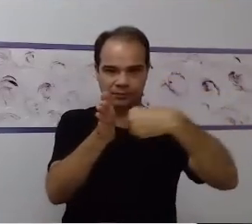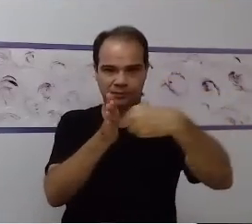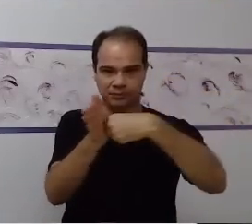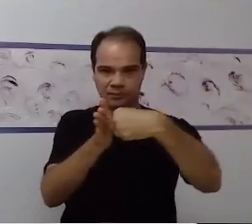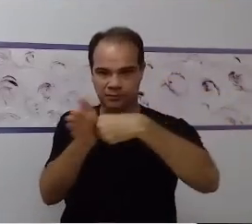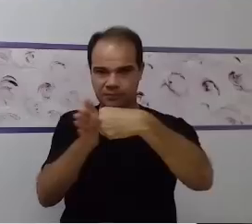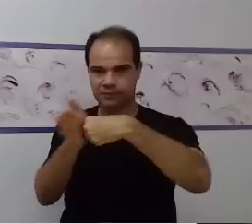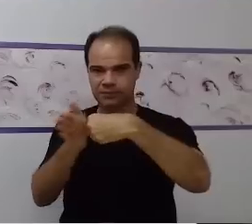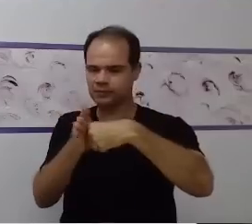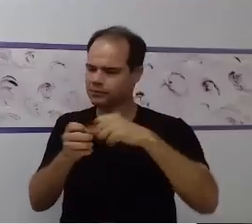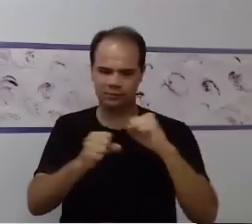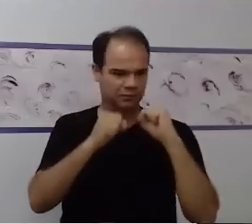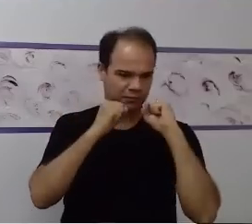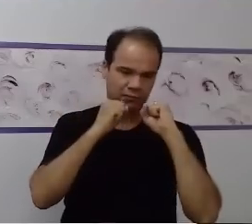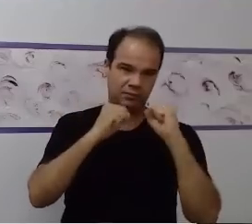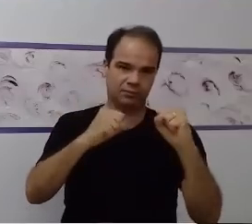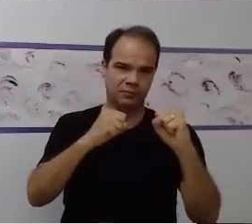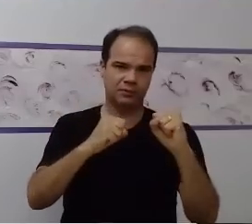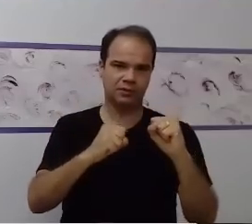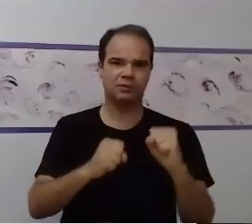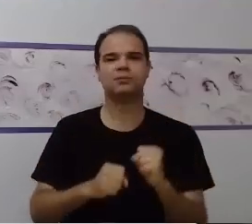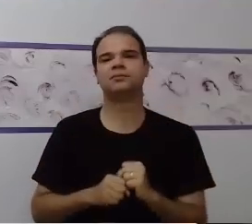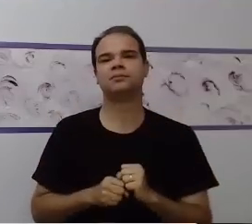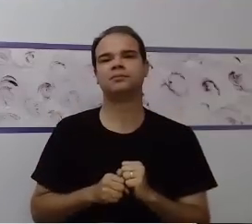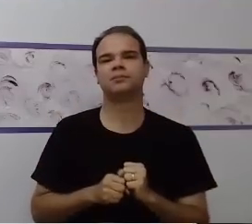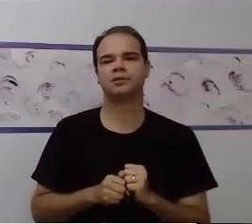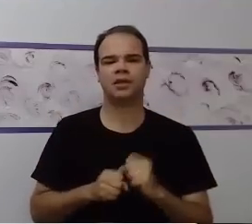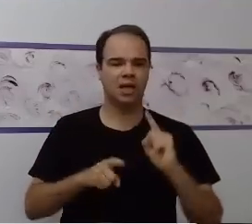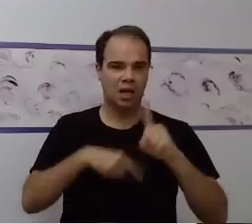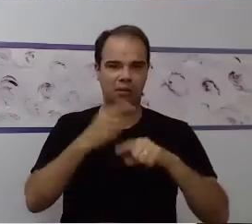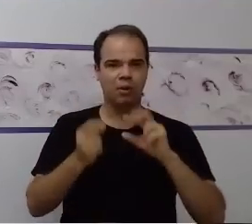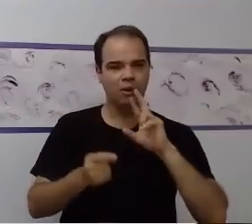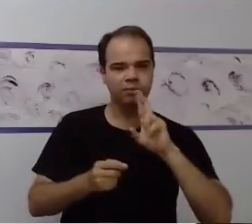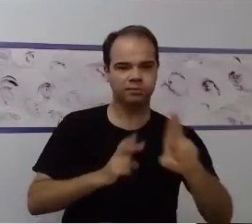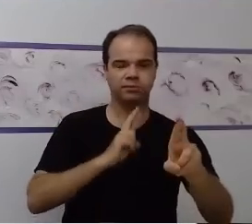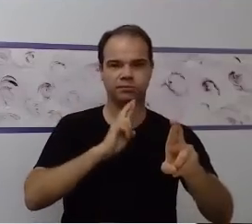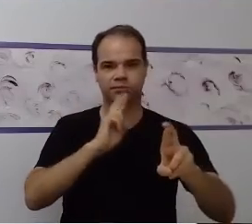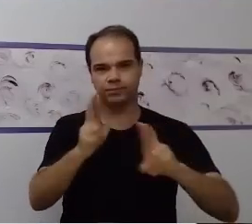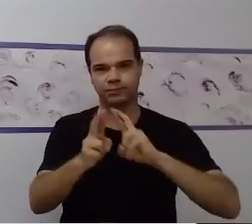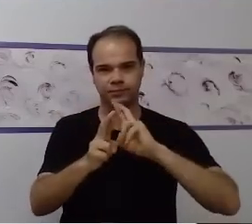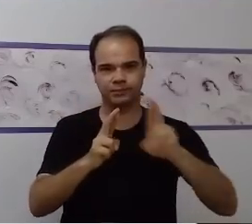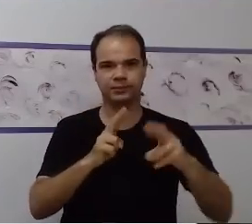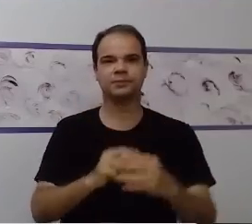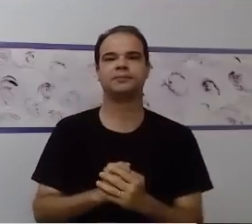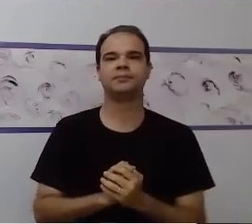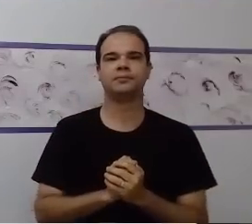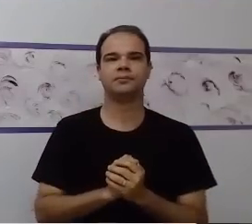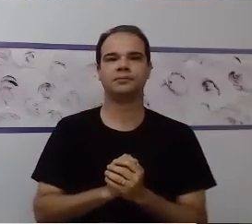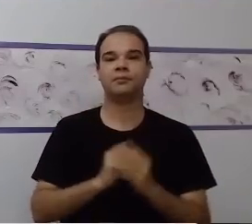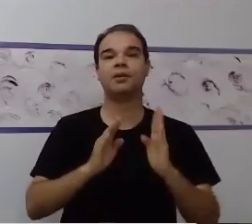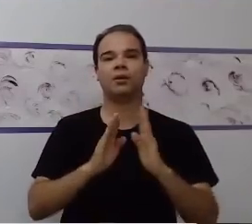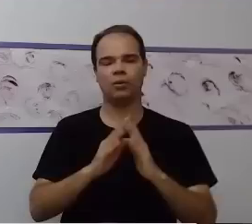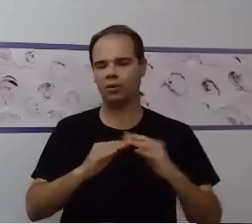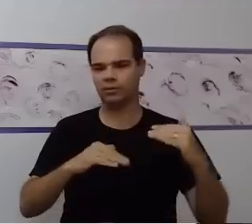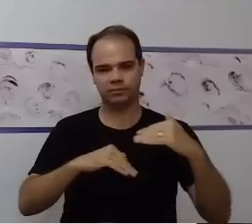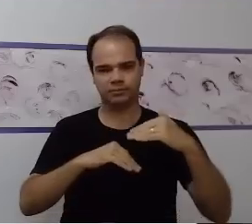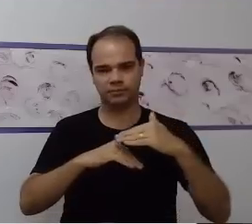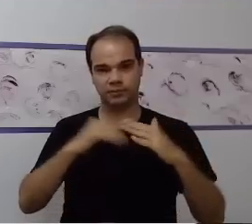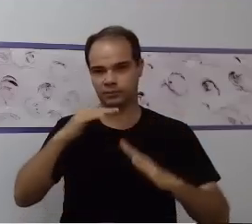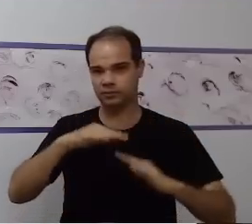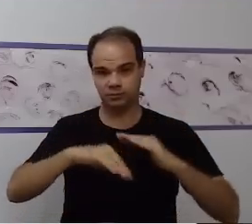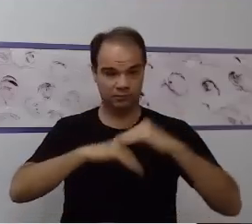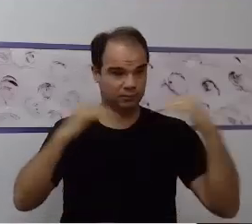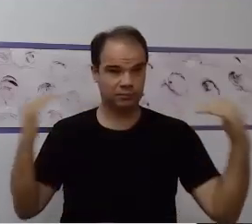vocês para respondê-las na forma que for possível, tá? Outra coisa, no final vai ter o certificado que vocês vão